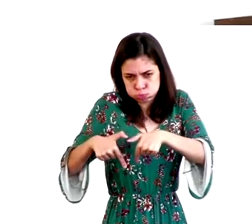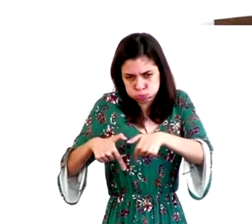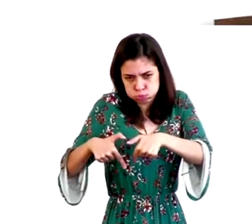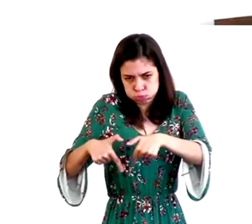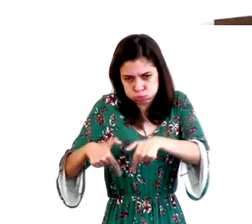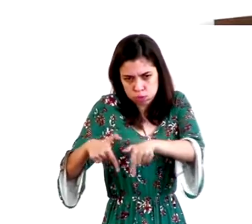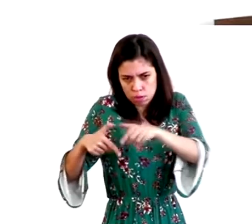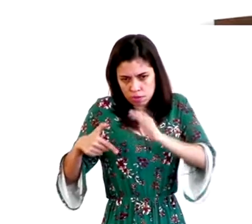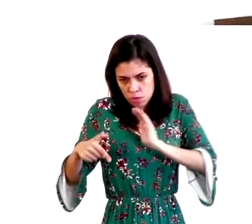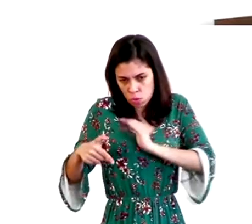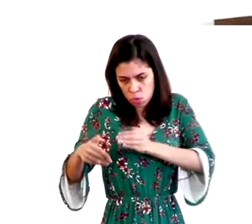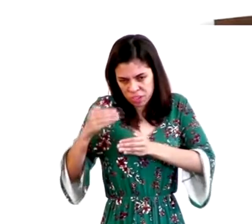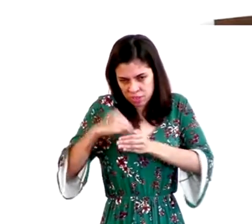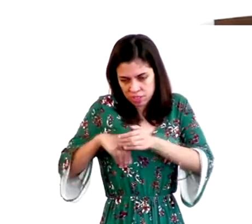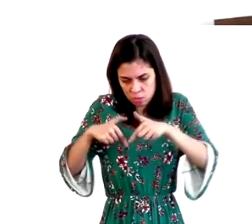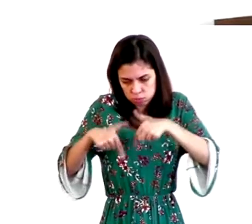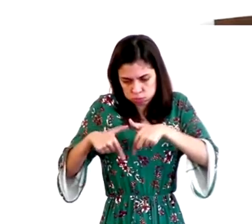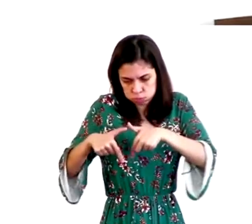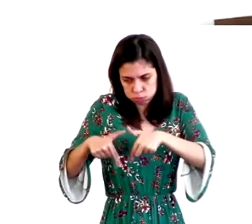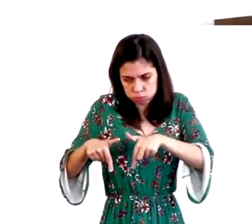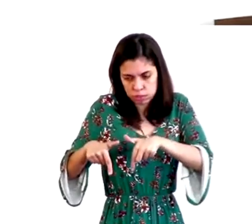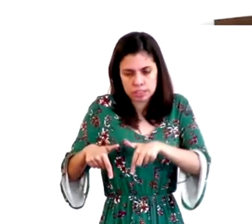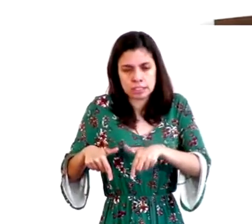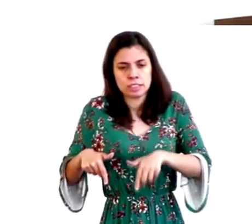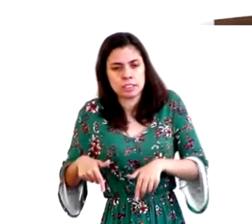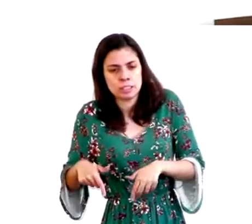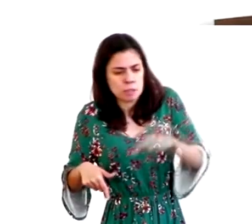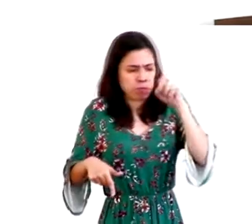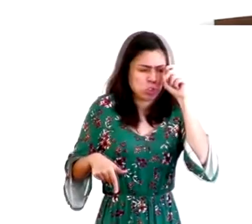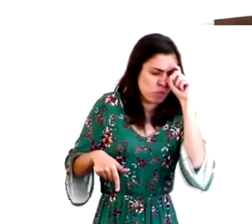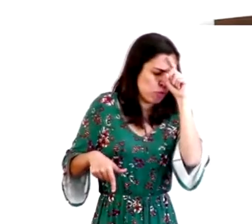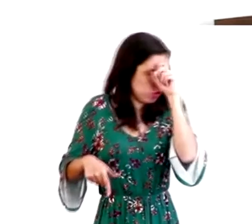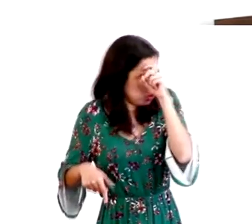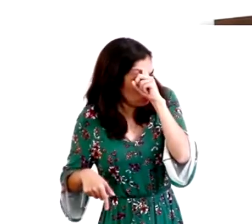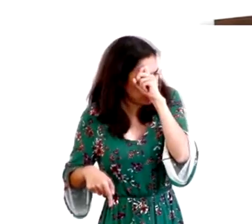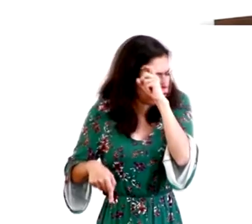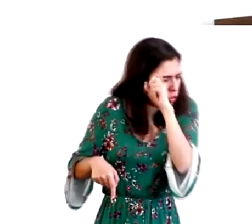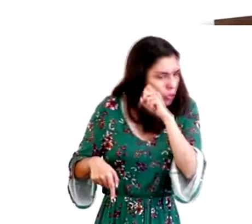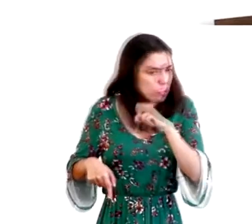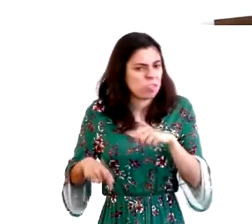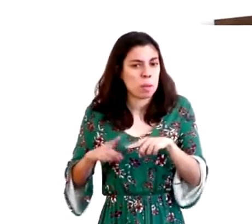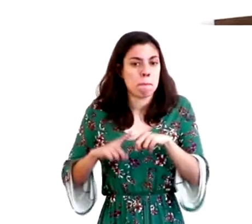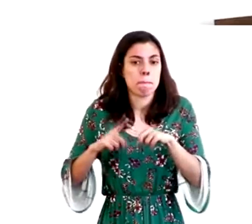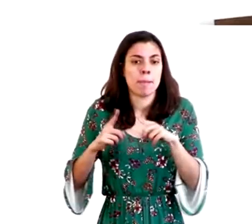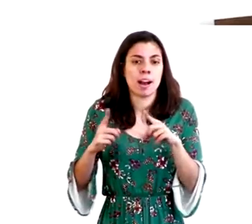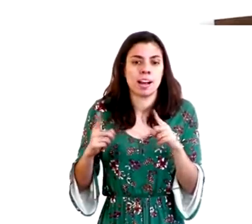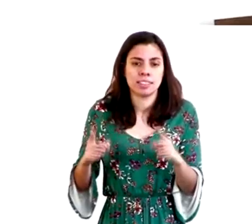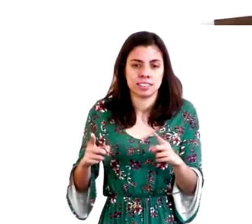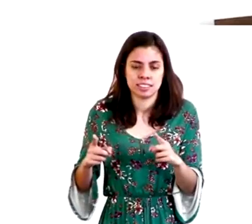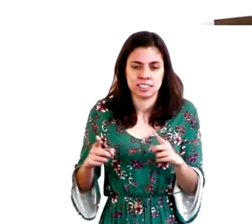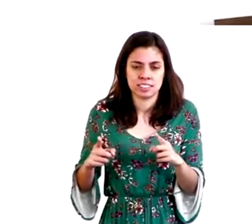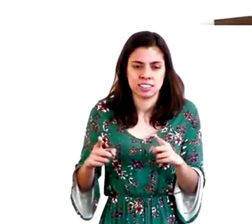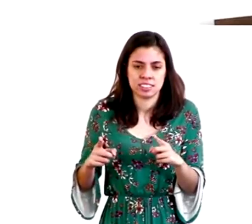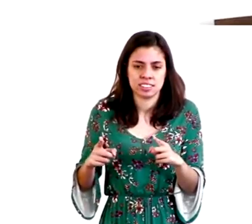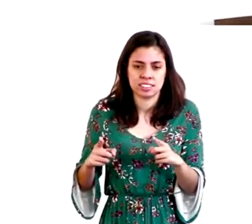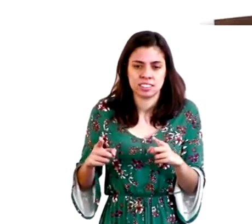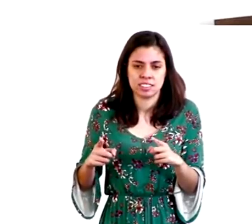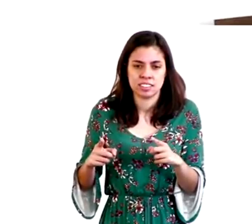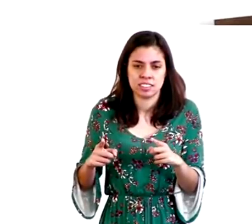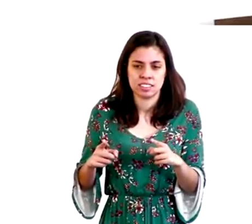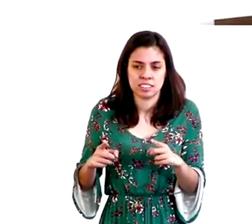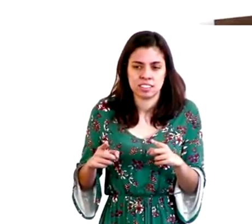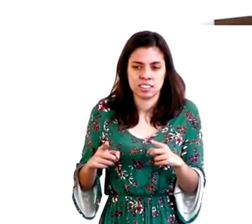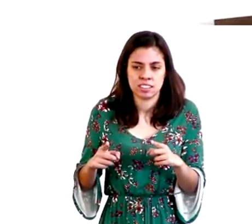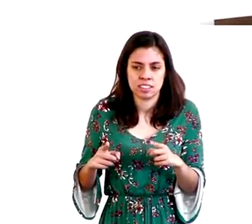nós. Mas nós contamos com a presença do Espírito para subjugar o nosso velho